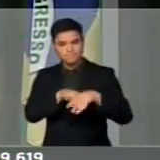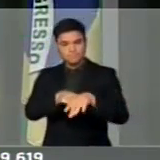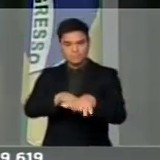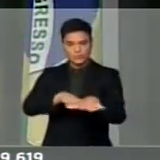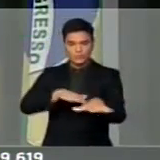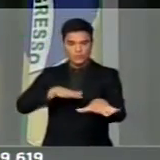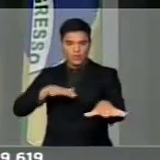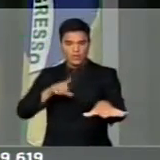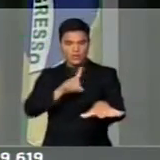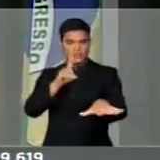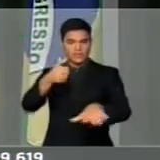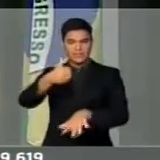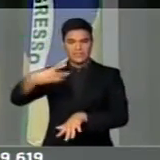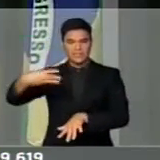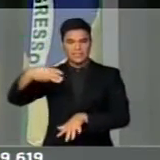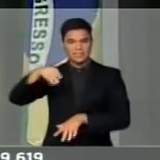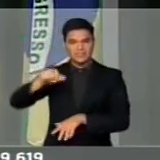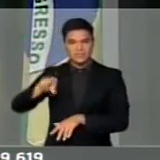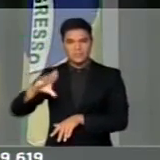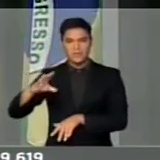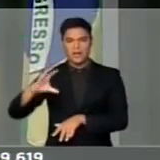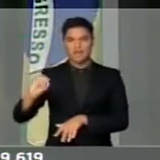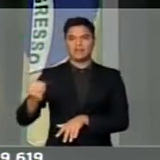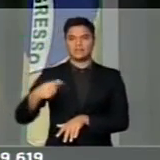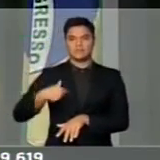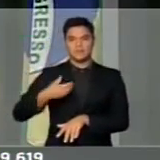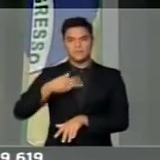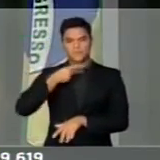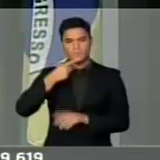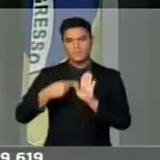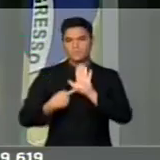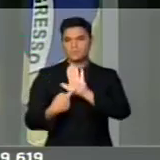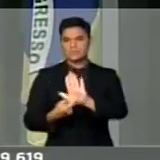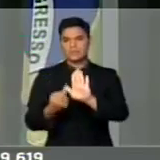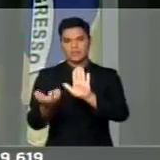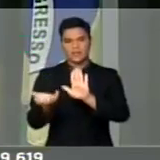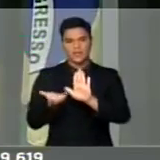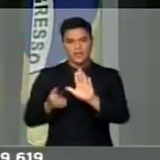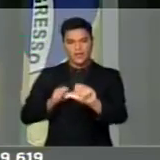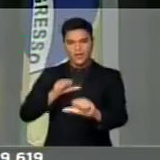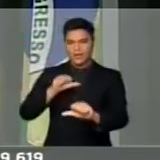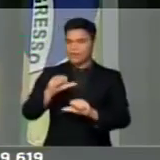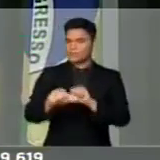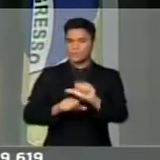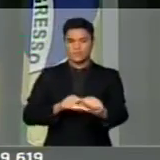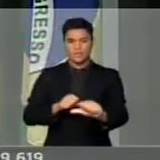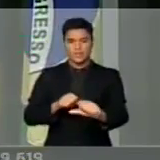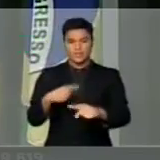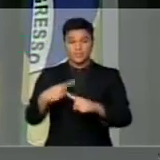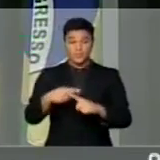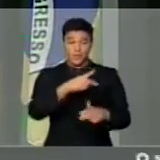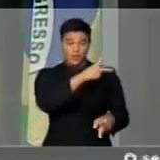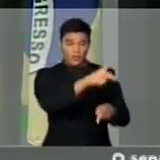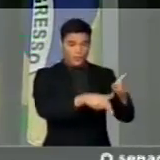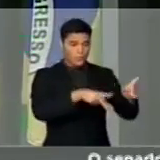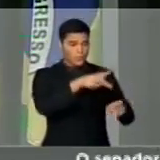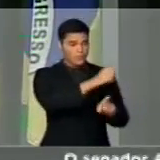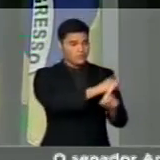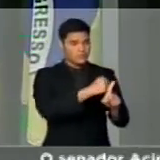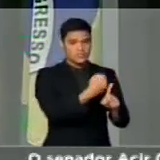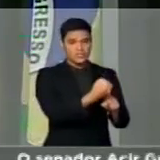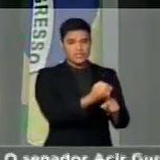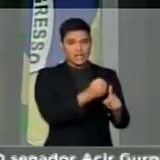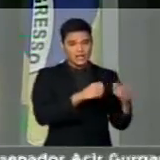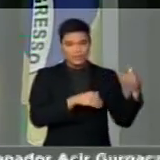de março, mostrar que querem a mudança, porque se o povo não for para a rua, Dilma